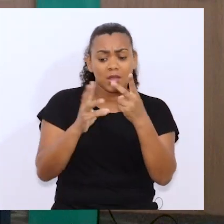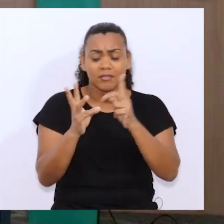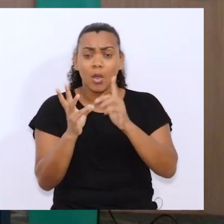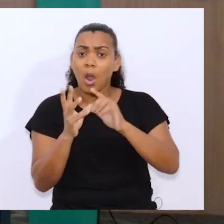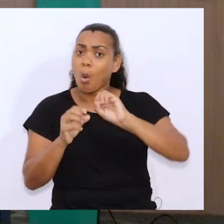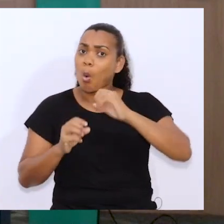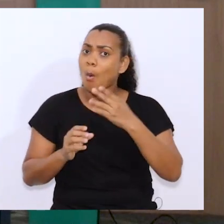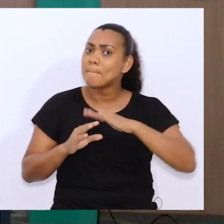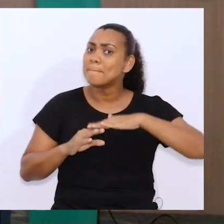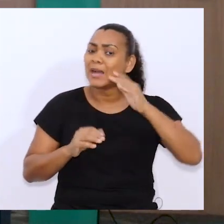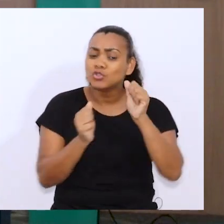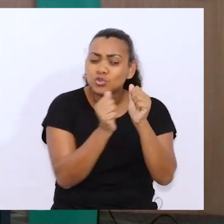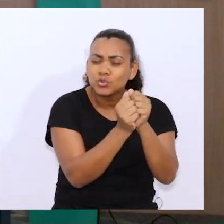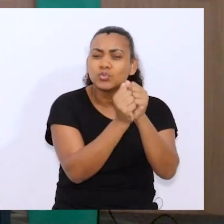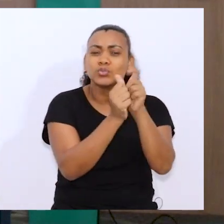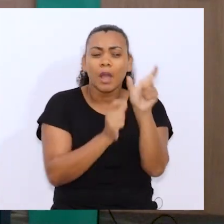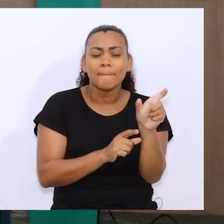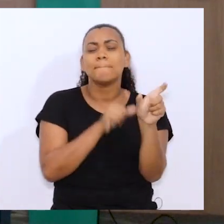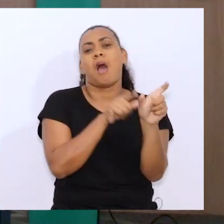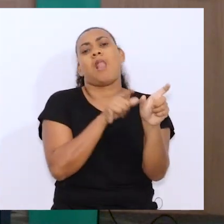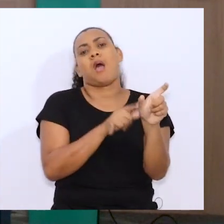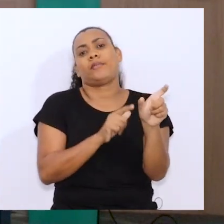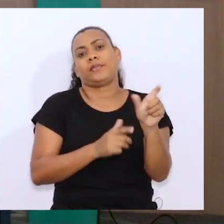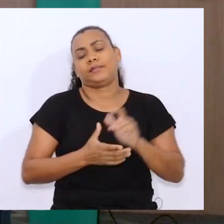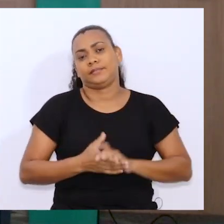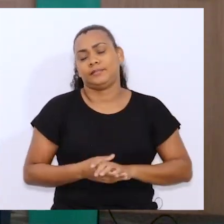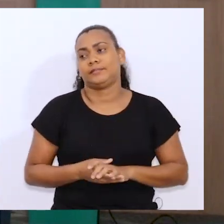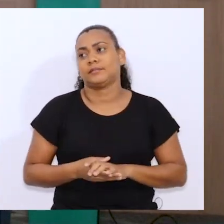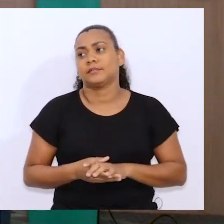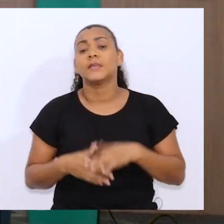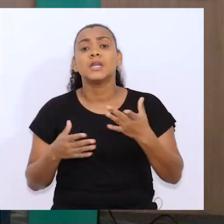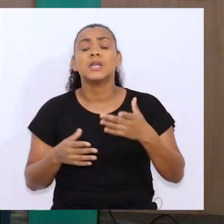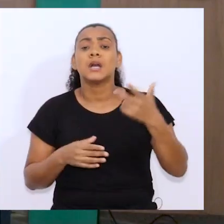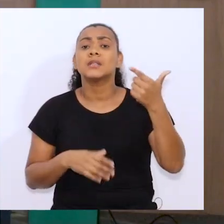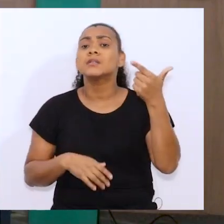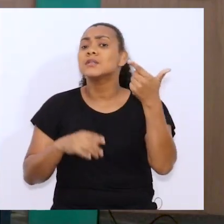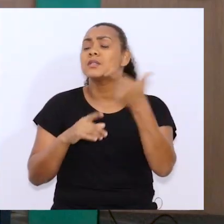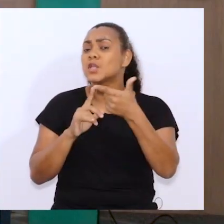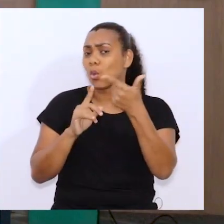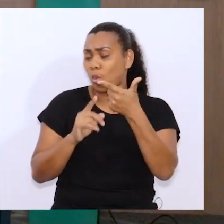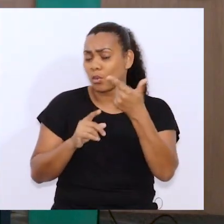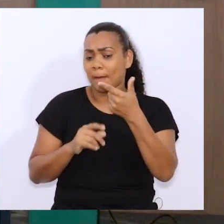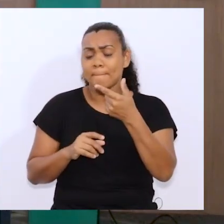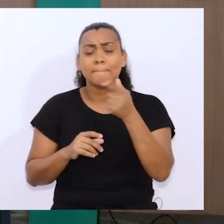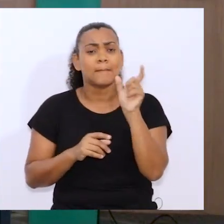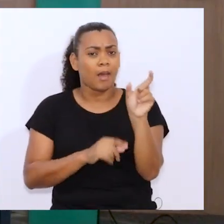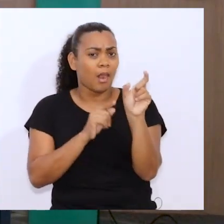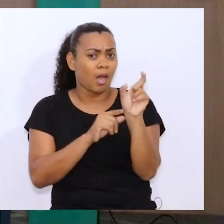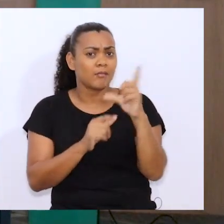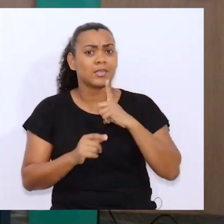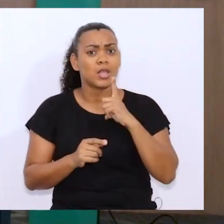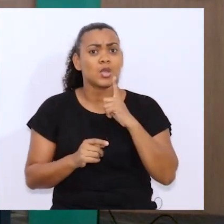ou mais juntas na mesma palavra. Então, nessa segunda palavra, nós temos o